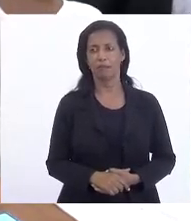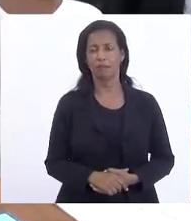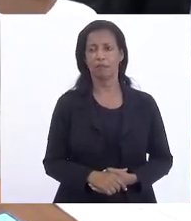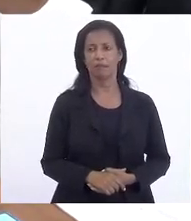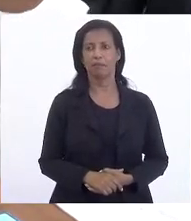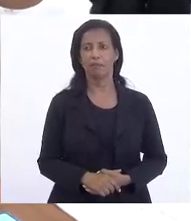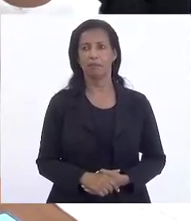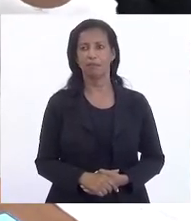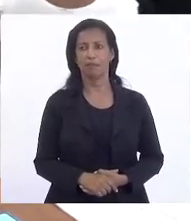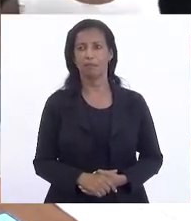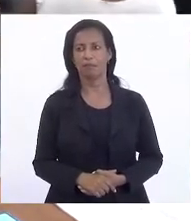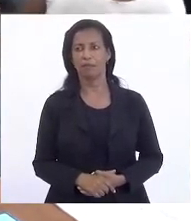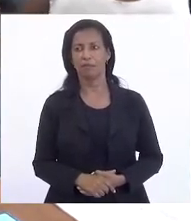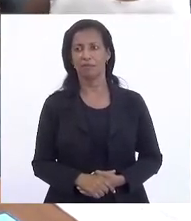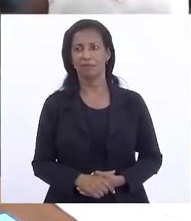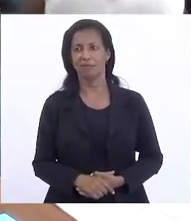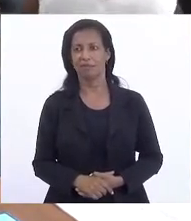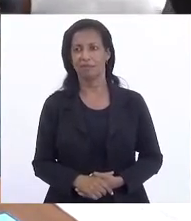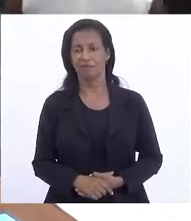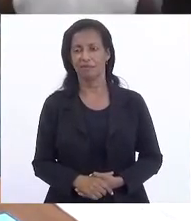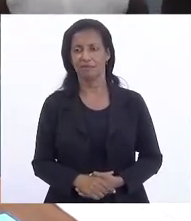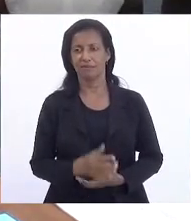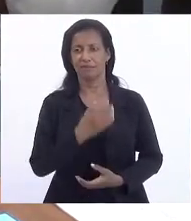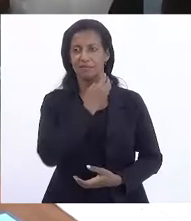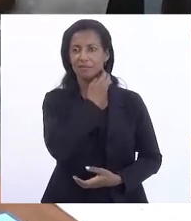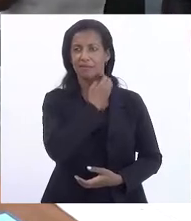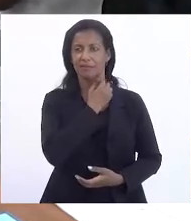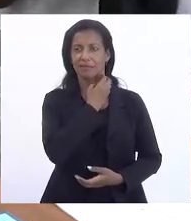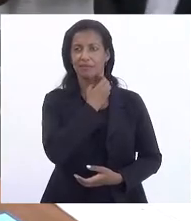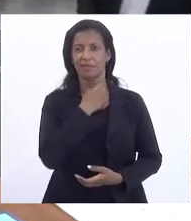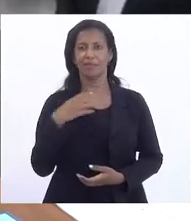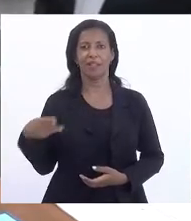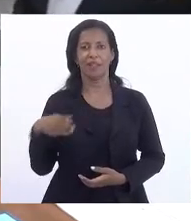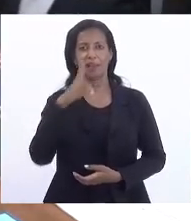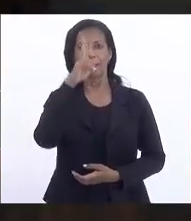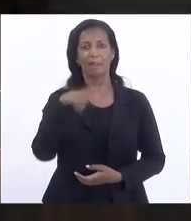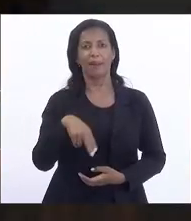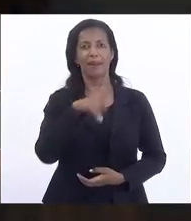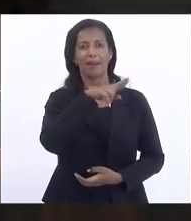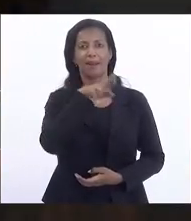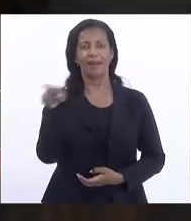Está aqui, o meu padre Júlio, lá de Marapicu, igreja ortodoxa,